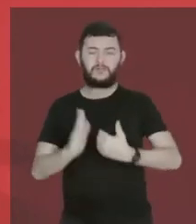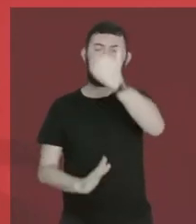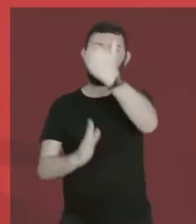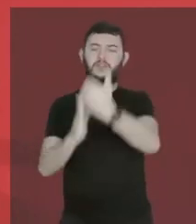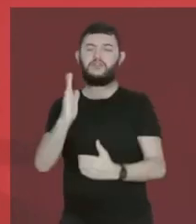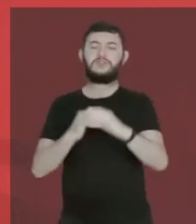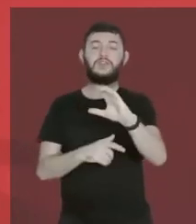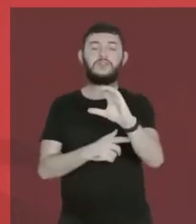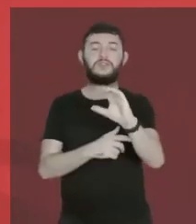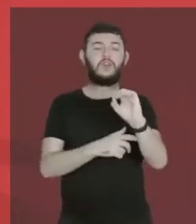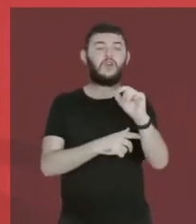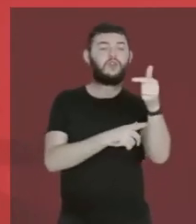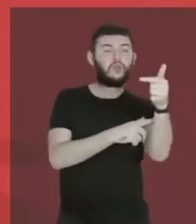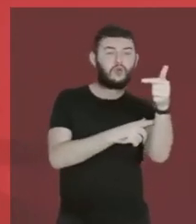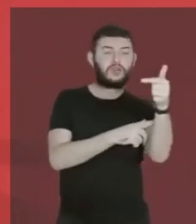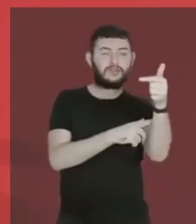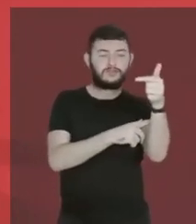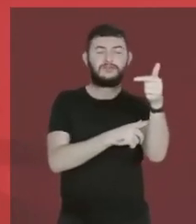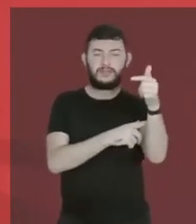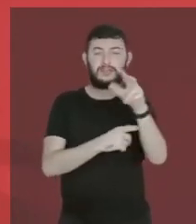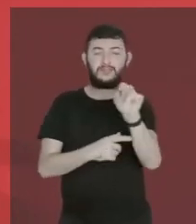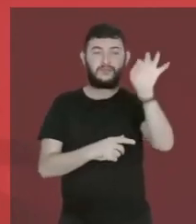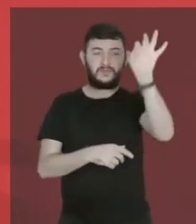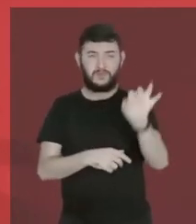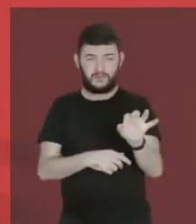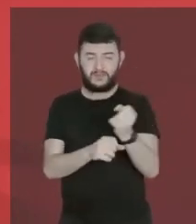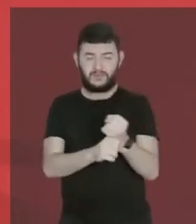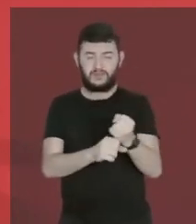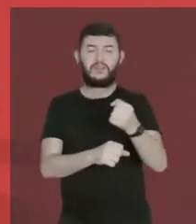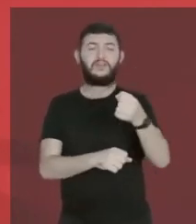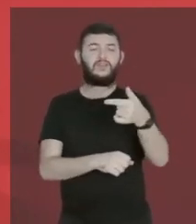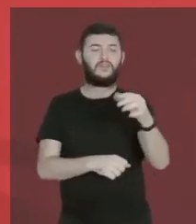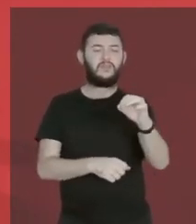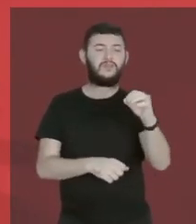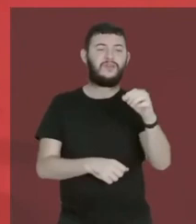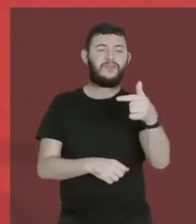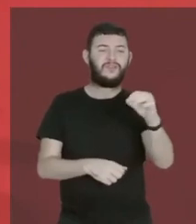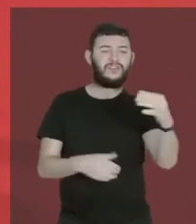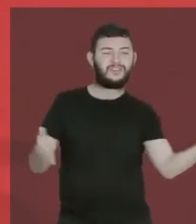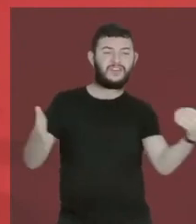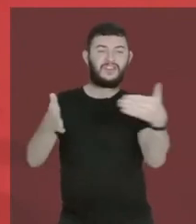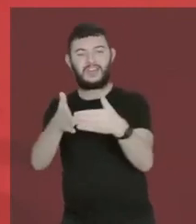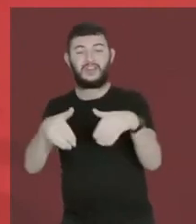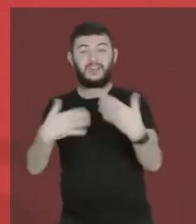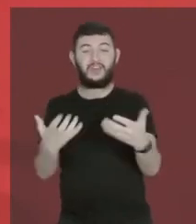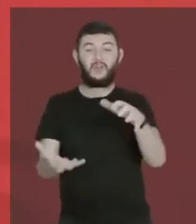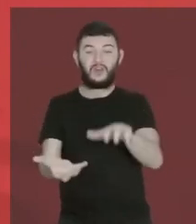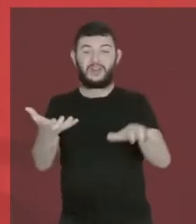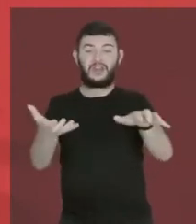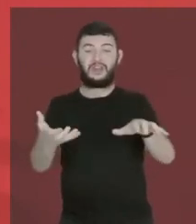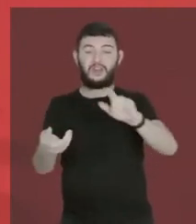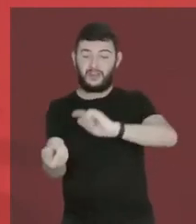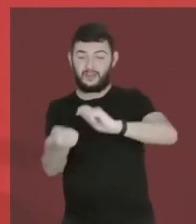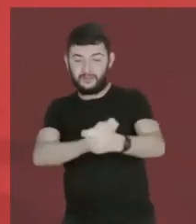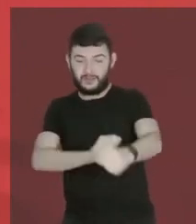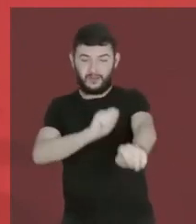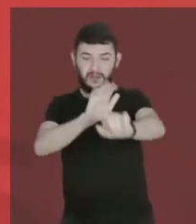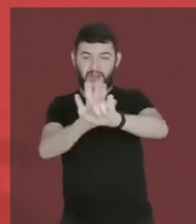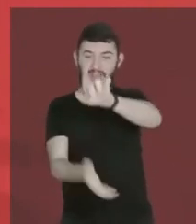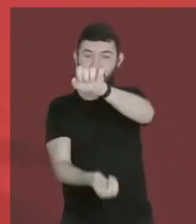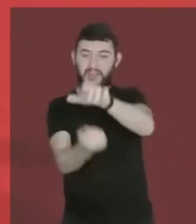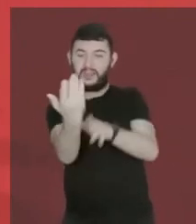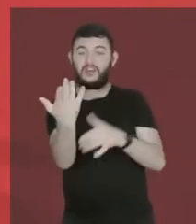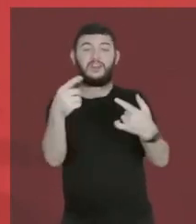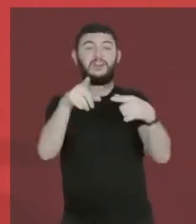temos plena consciência da necessidade de preservar a Amazônia, por uma razão muito simples e não